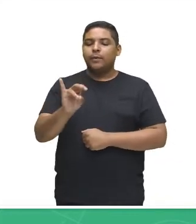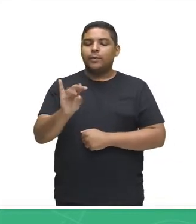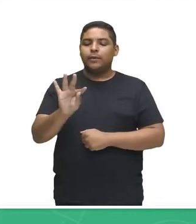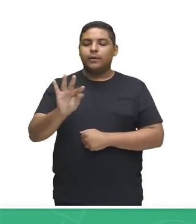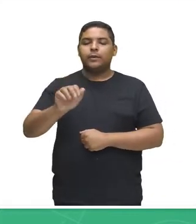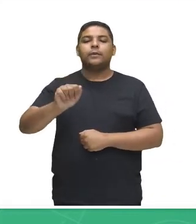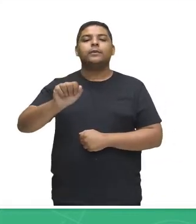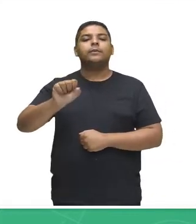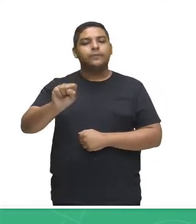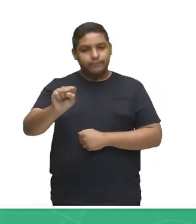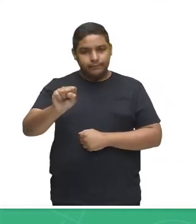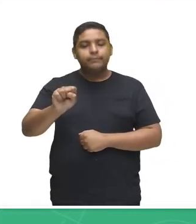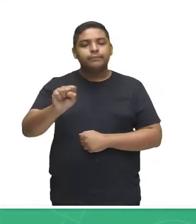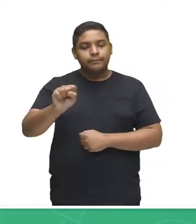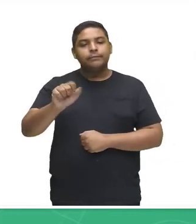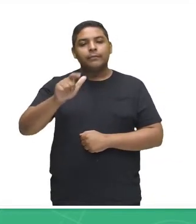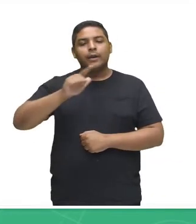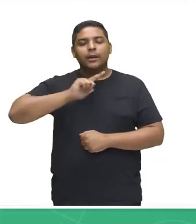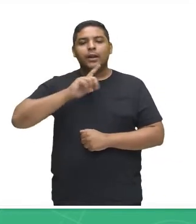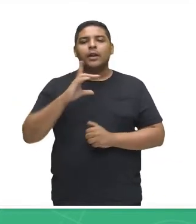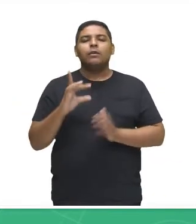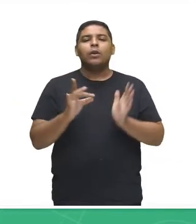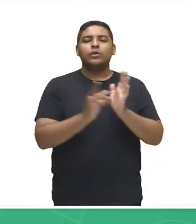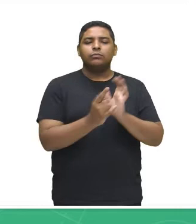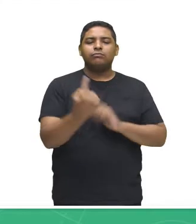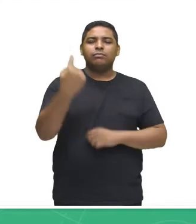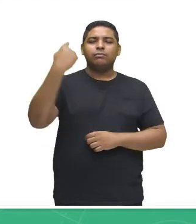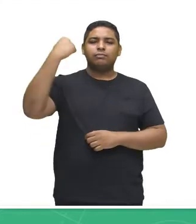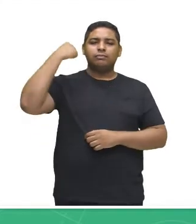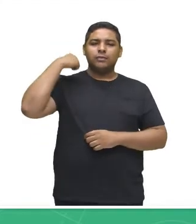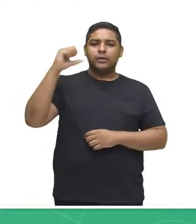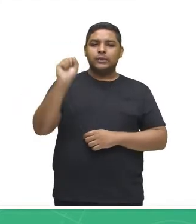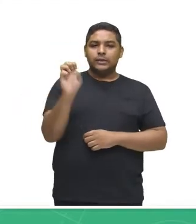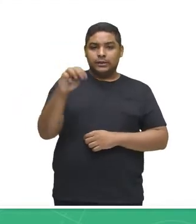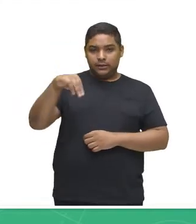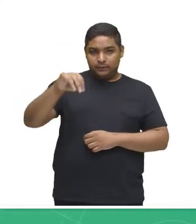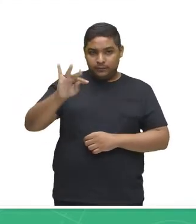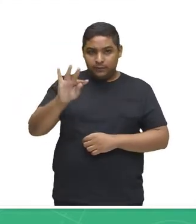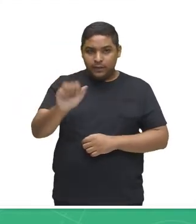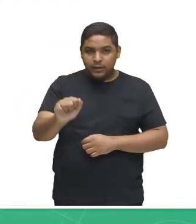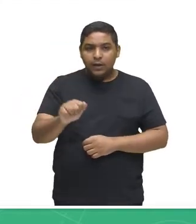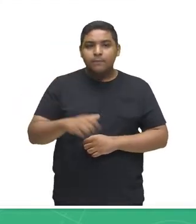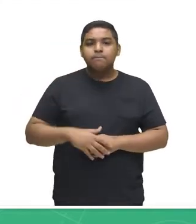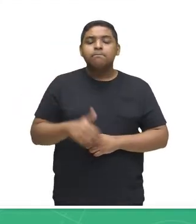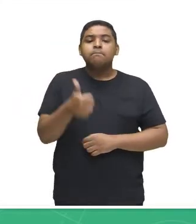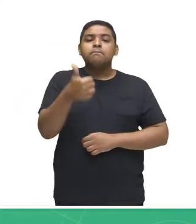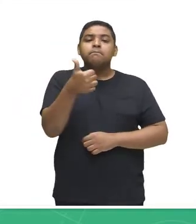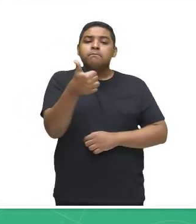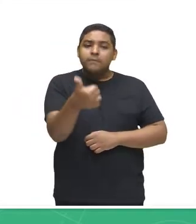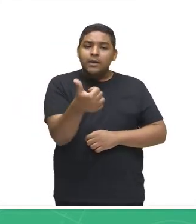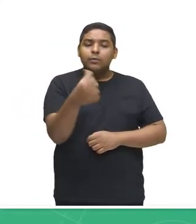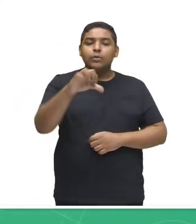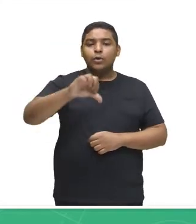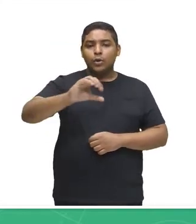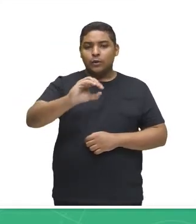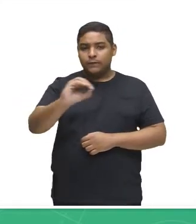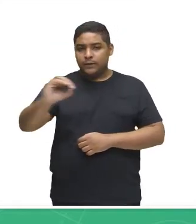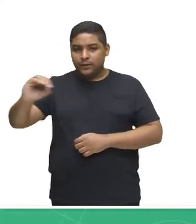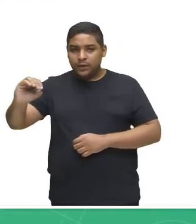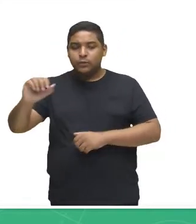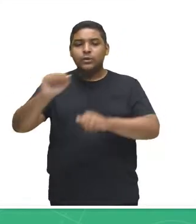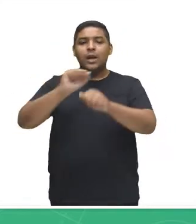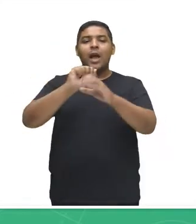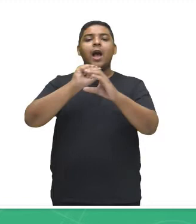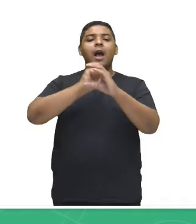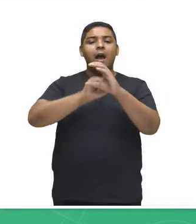povo de origem semita, e vão ocupar essa região em mais ou menos 1900 a.C. Será durante o governo dos